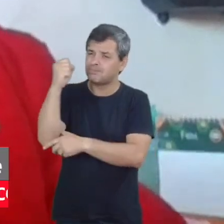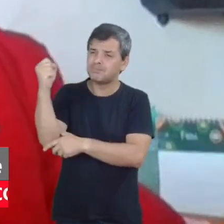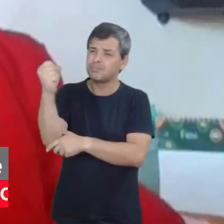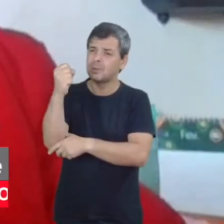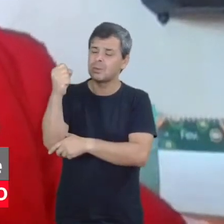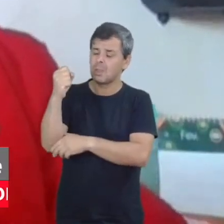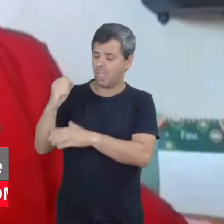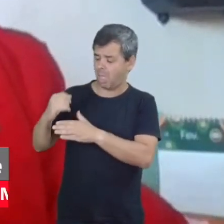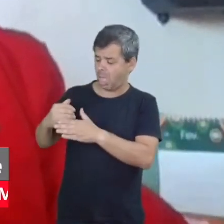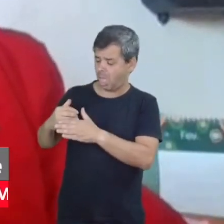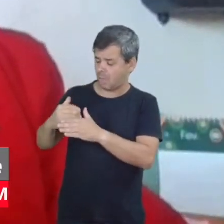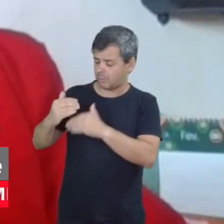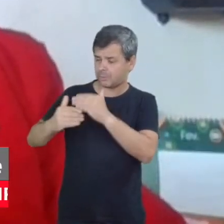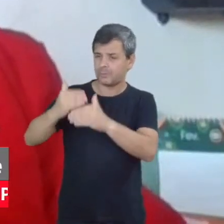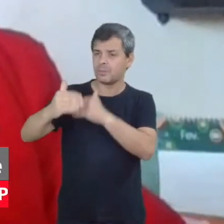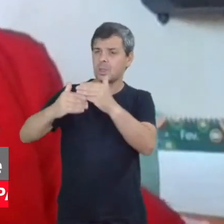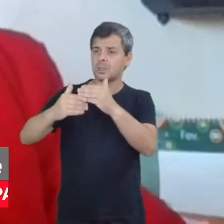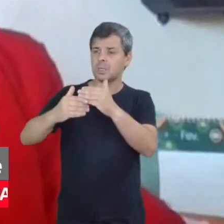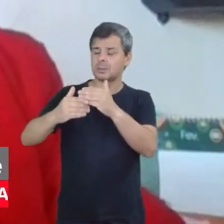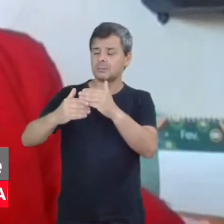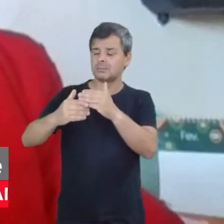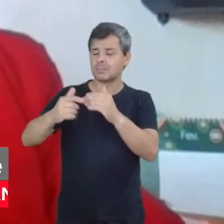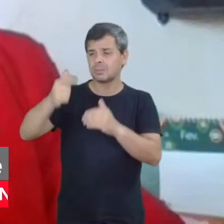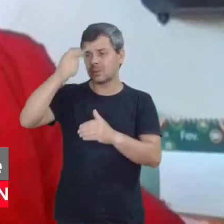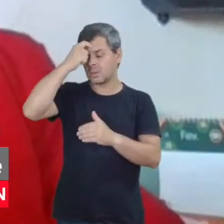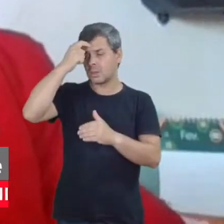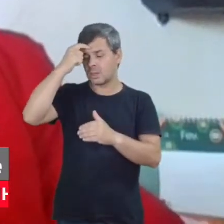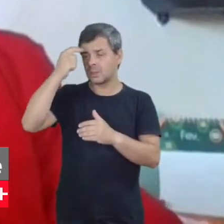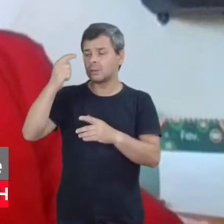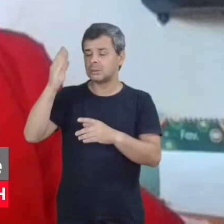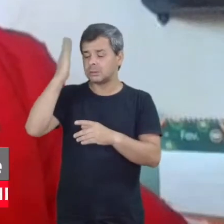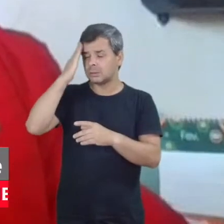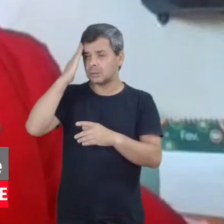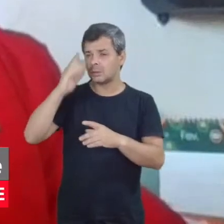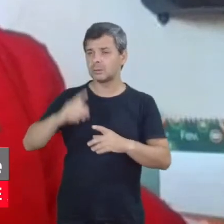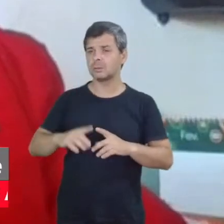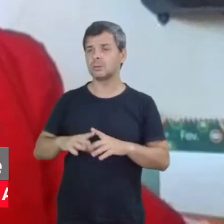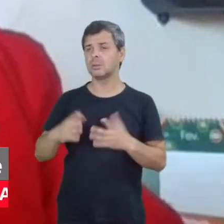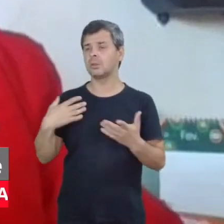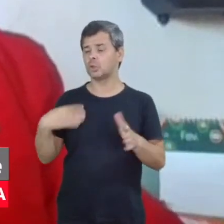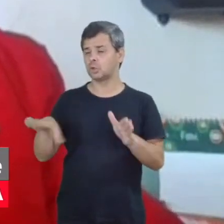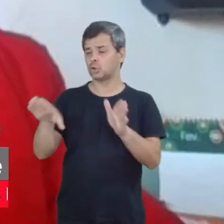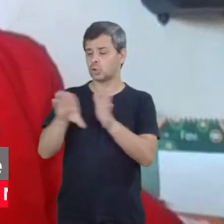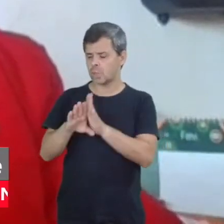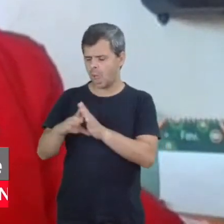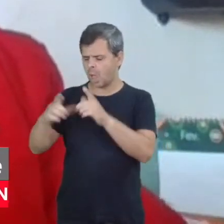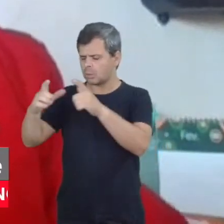esse processo de tomar consciência, de a ficha cair, como a gente fala, de chegar nos